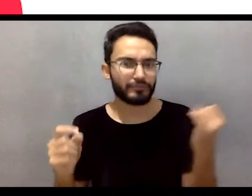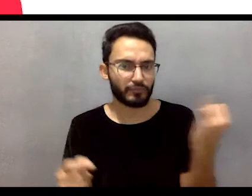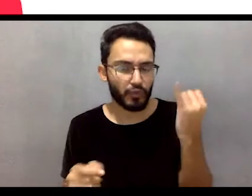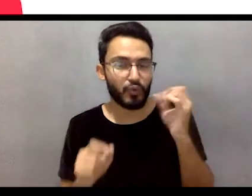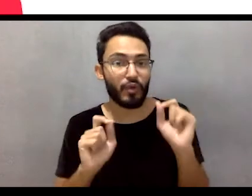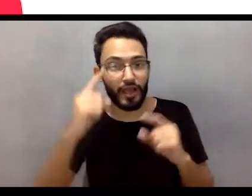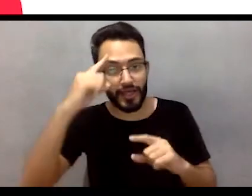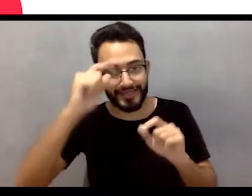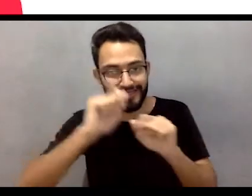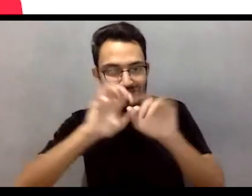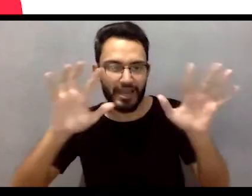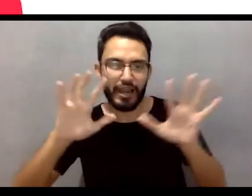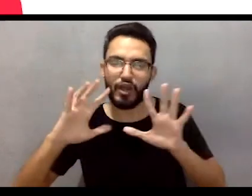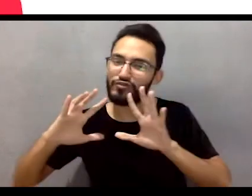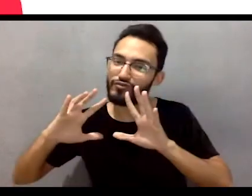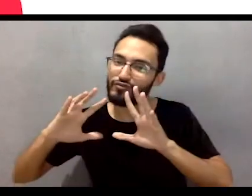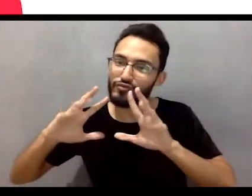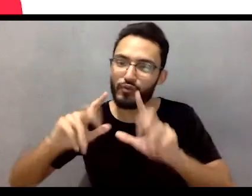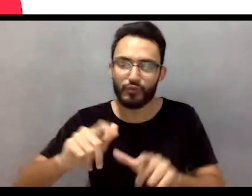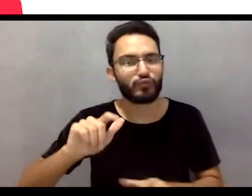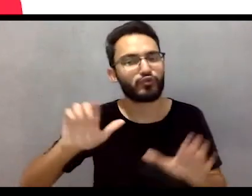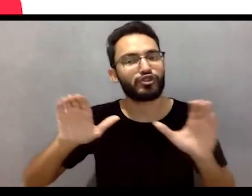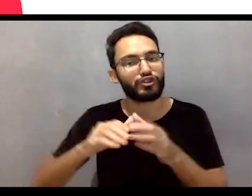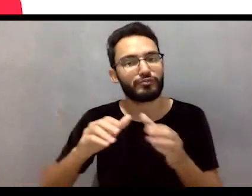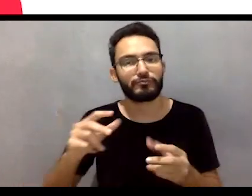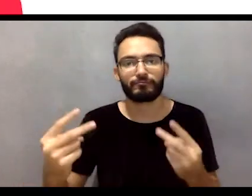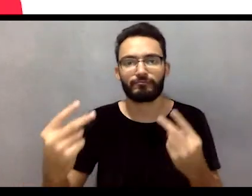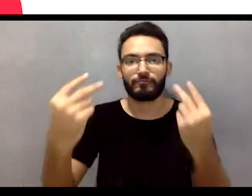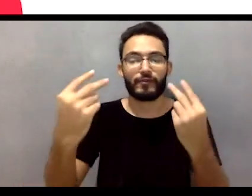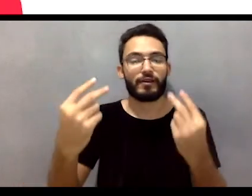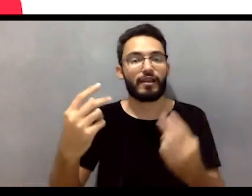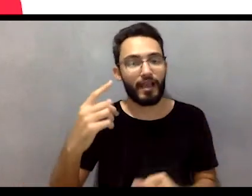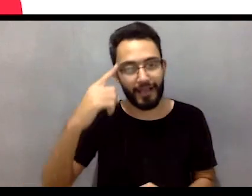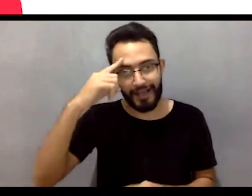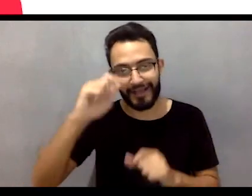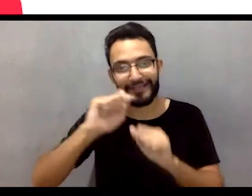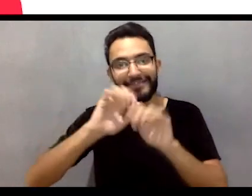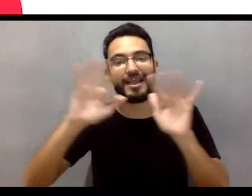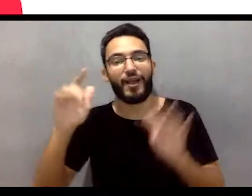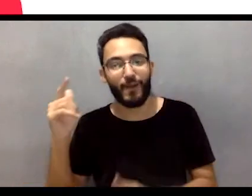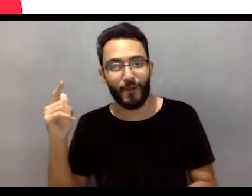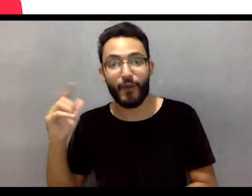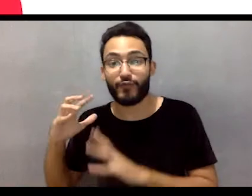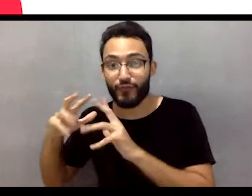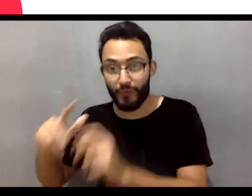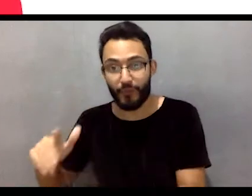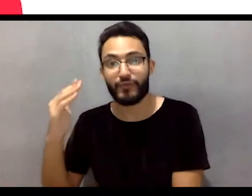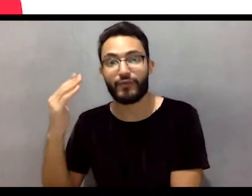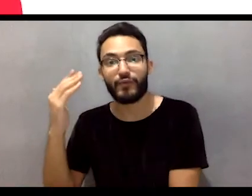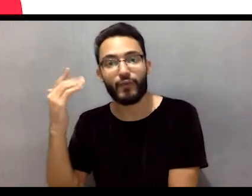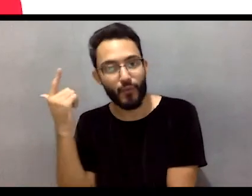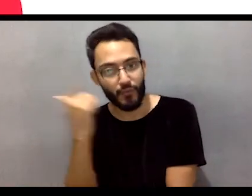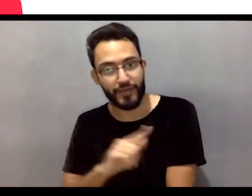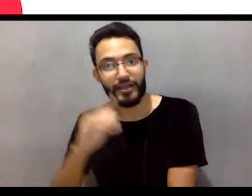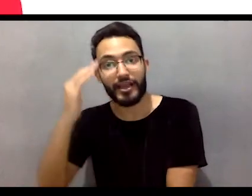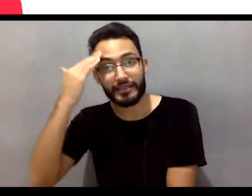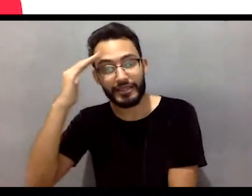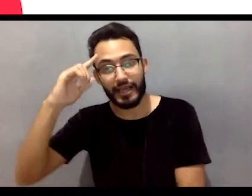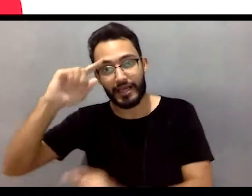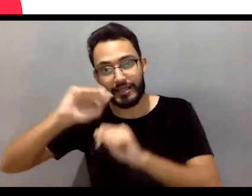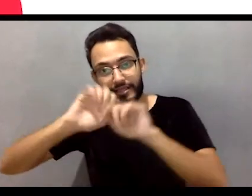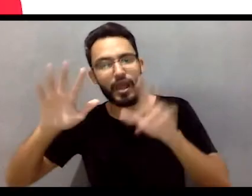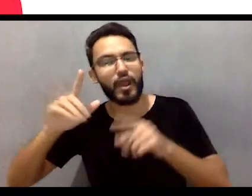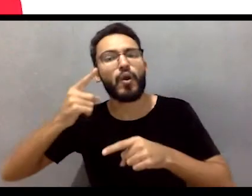fique clara para todo o time, que todo o time consiga entender claramente